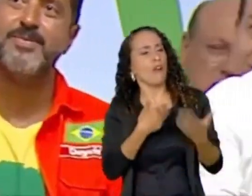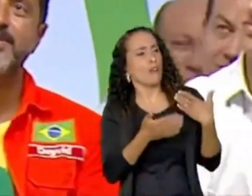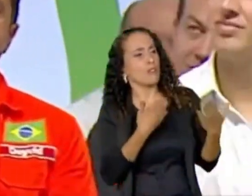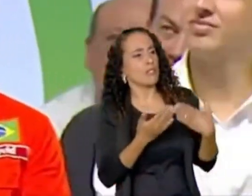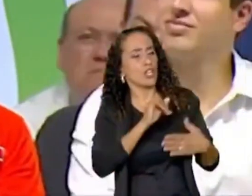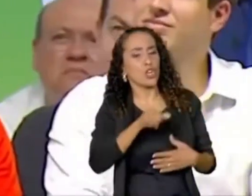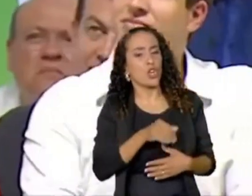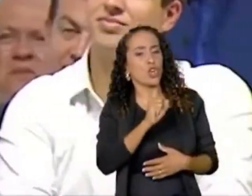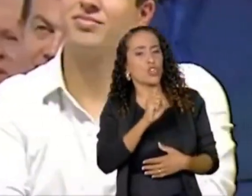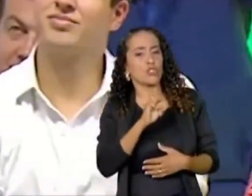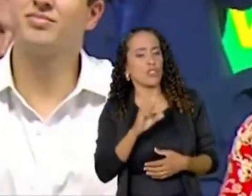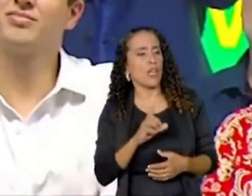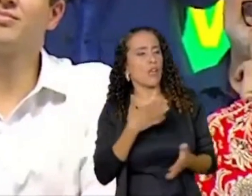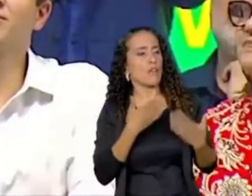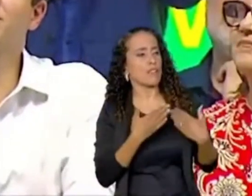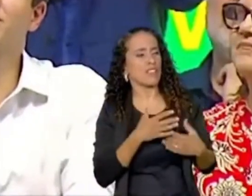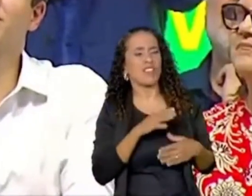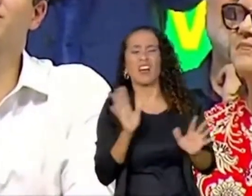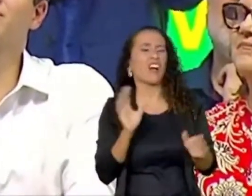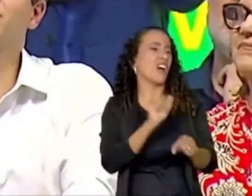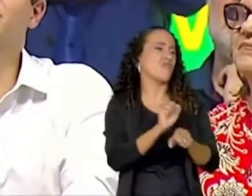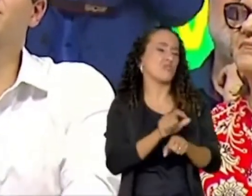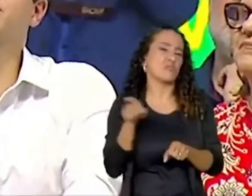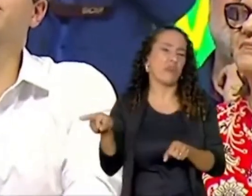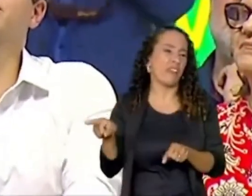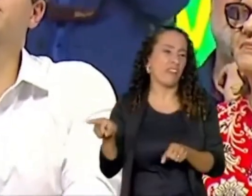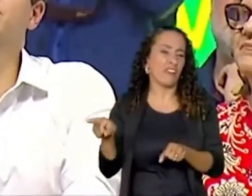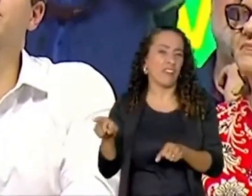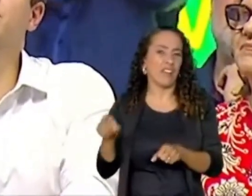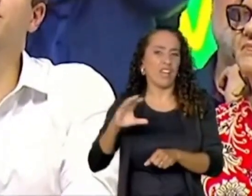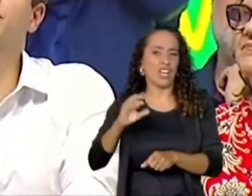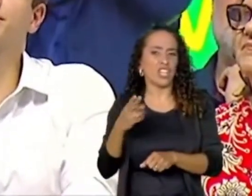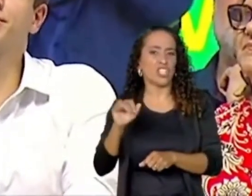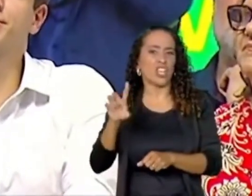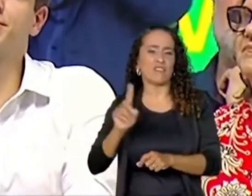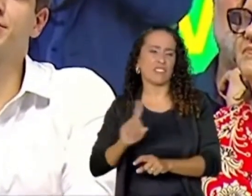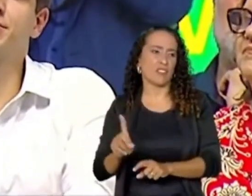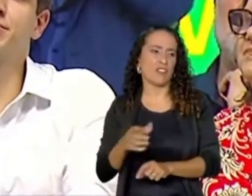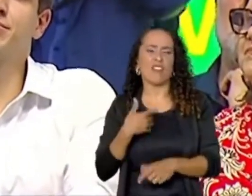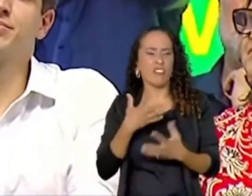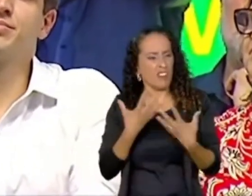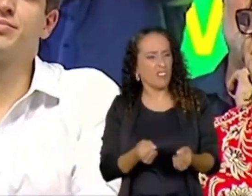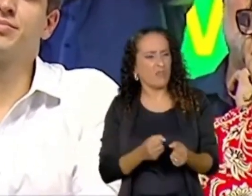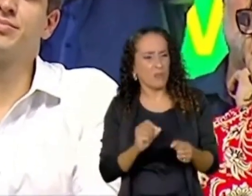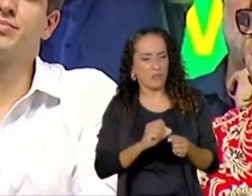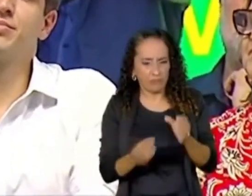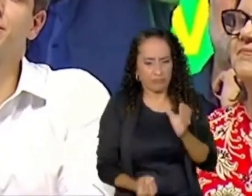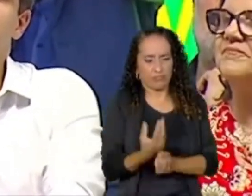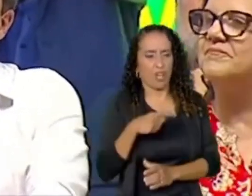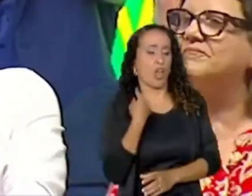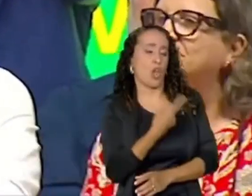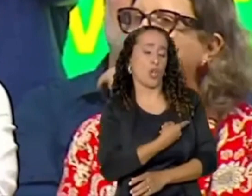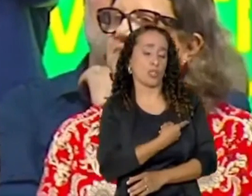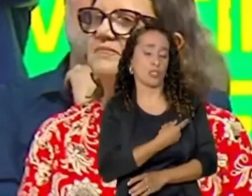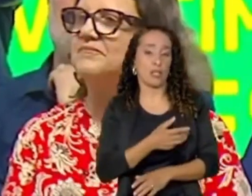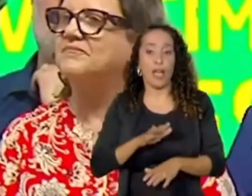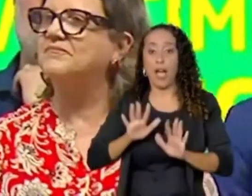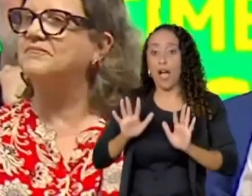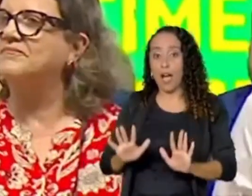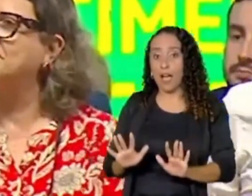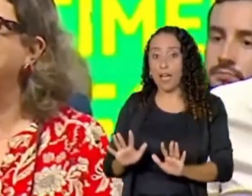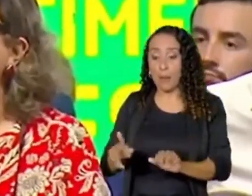Zé Sérgio, a gente não vai esperar o Chaves. Vamos fazer a nossa refinaria. E a Venezuela, ela tem